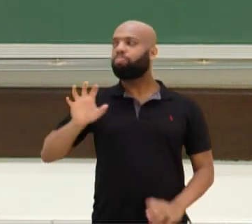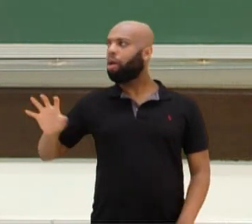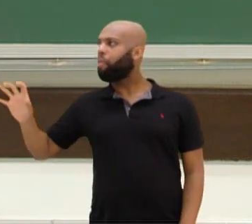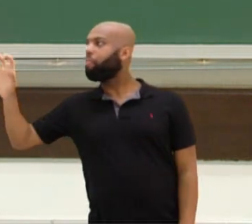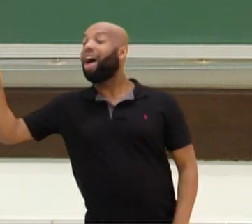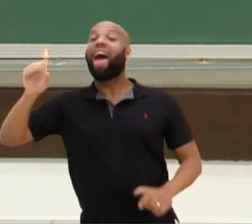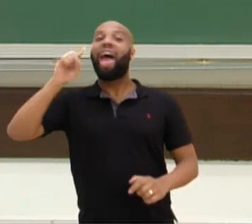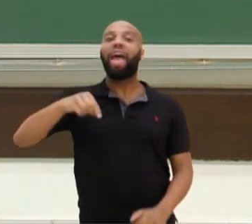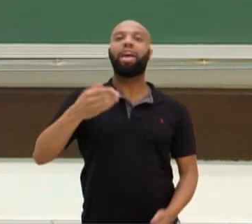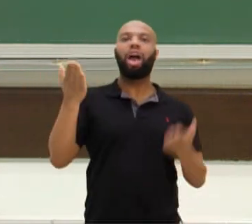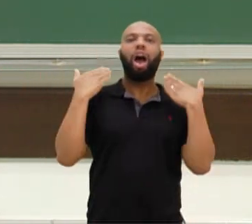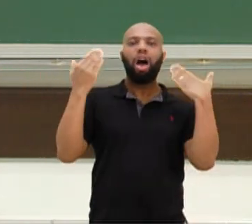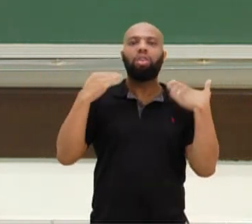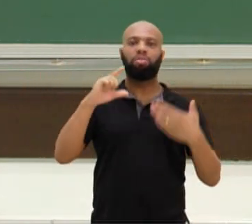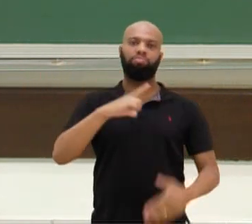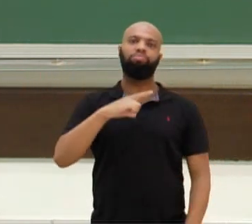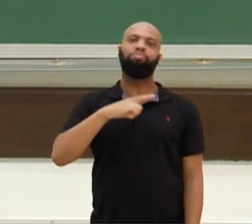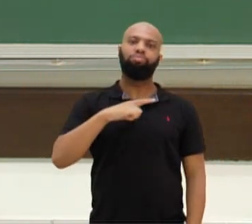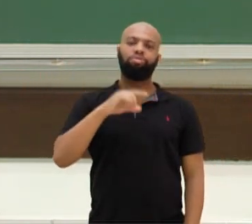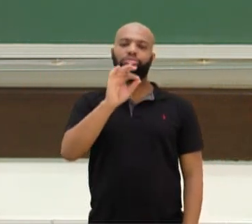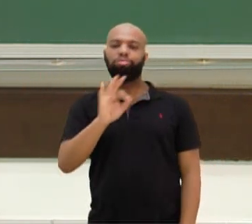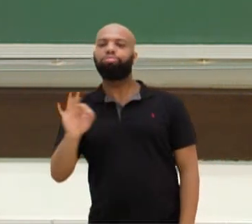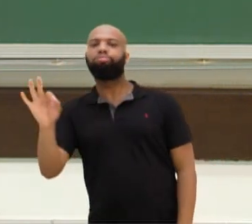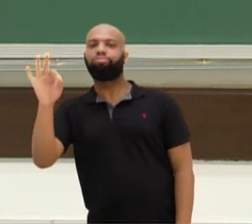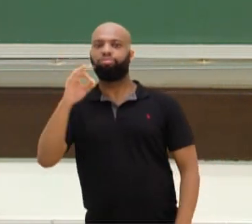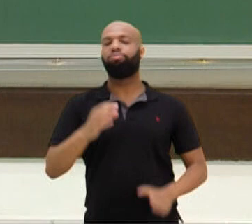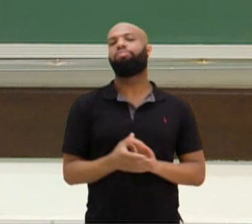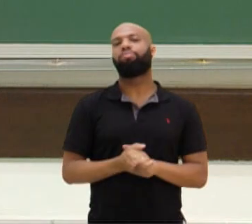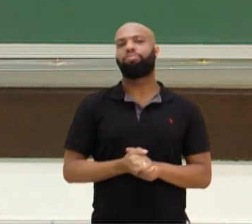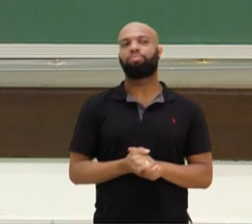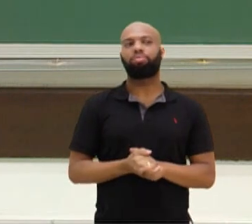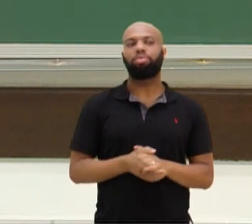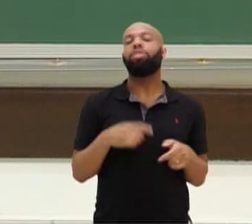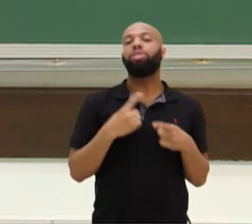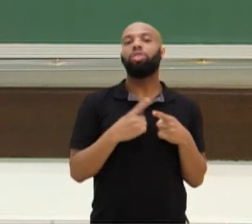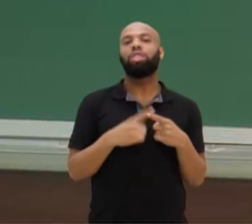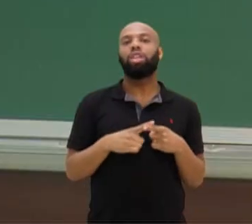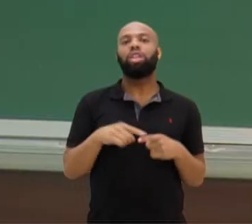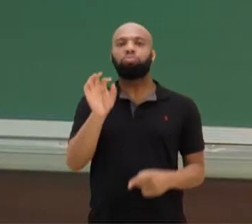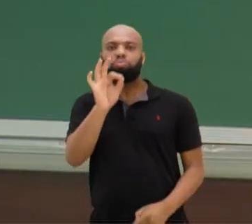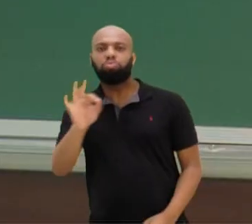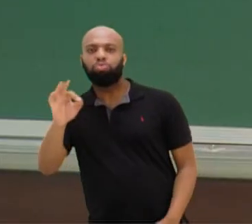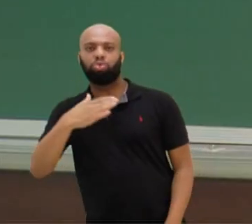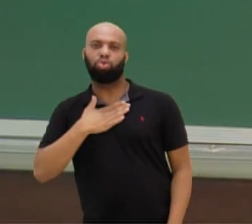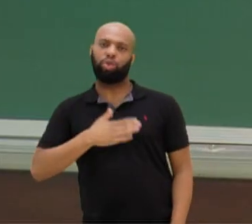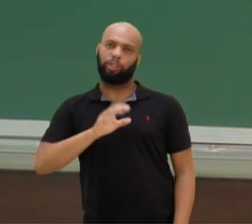comum. Regiões equatoriais, clima quente e úmido, que é o que o mosquito gosta, tá?